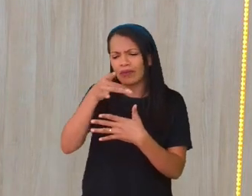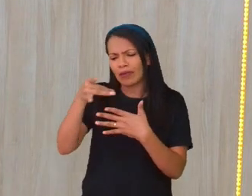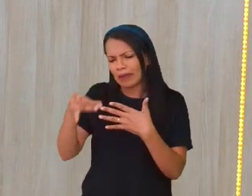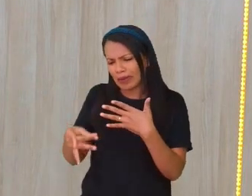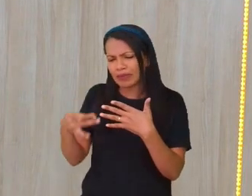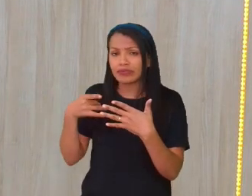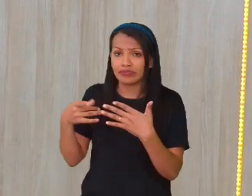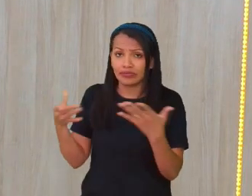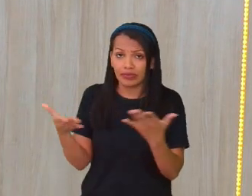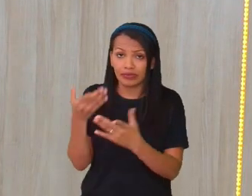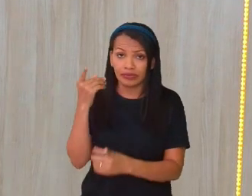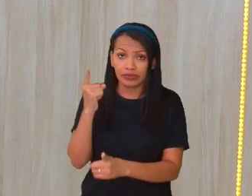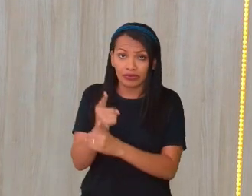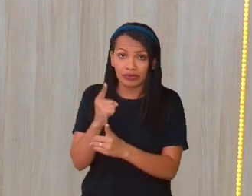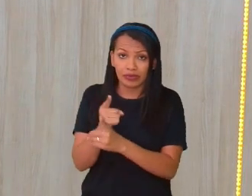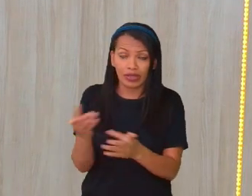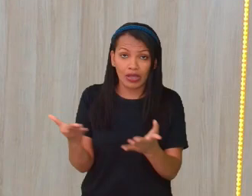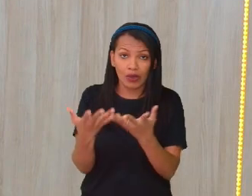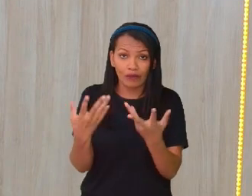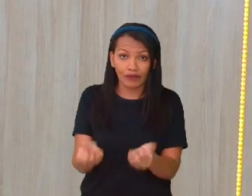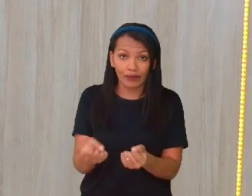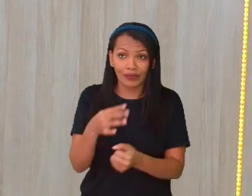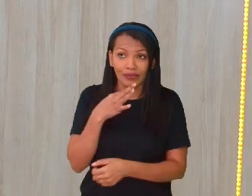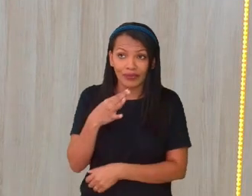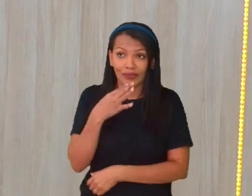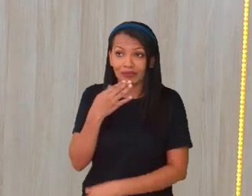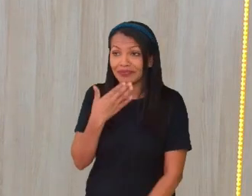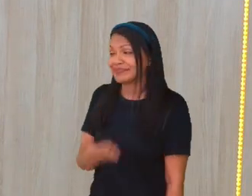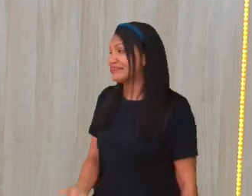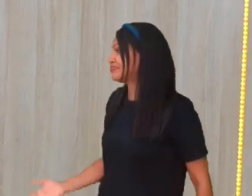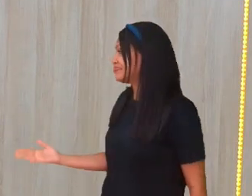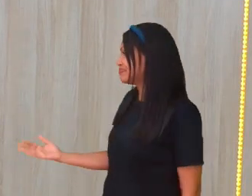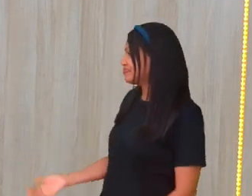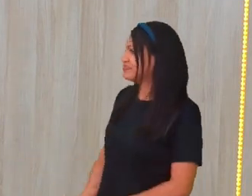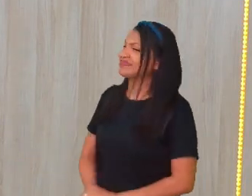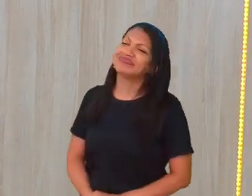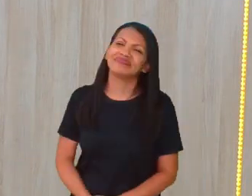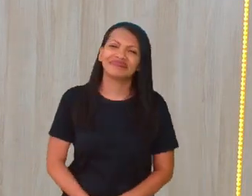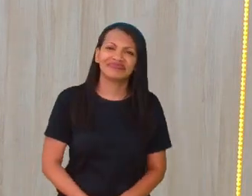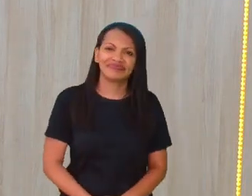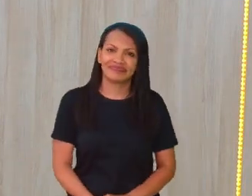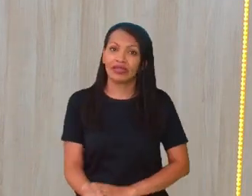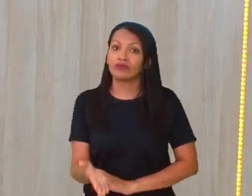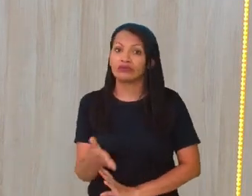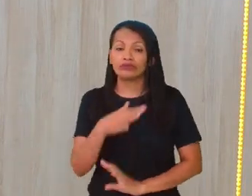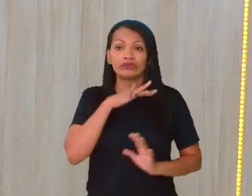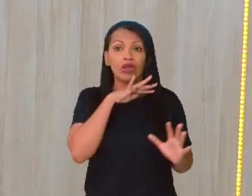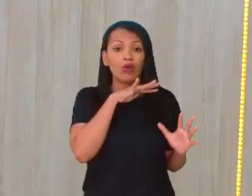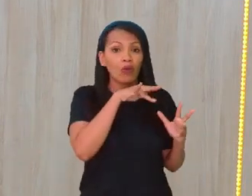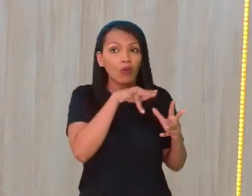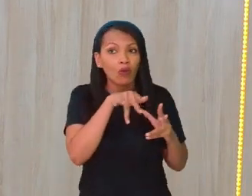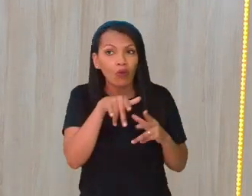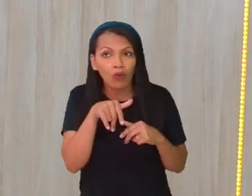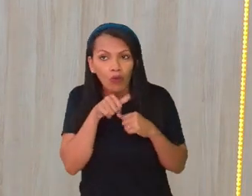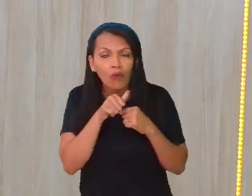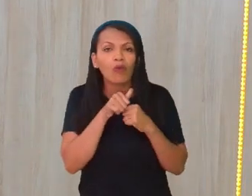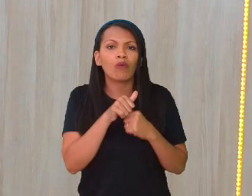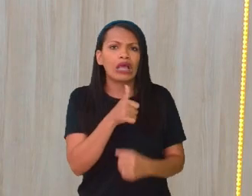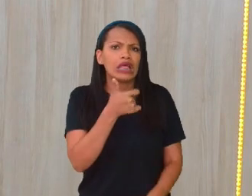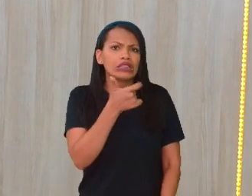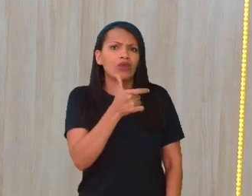gente vai descobrir agora. Vamos conhecer um pouco mais? Olha só, os animais vertebrados são aqueles que não possuem